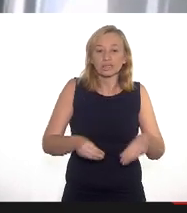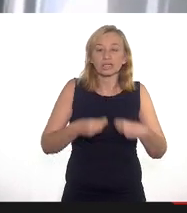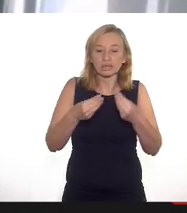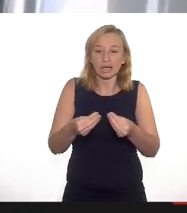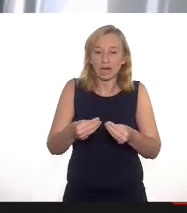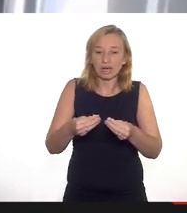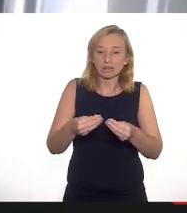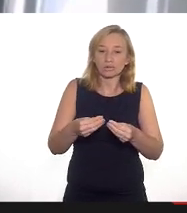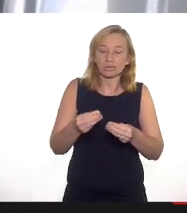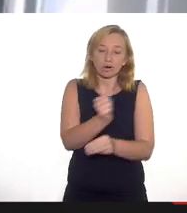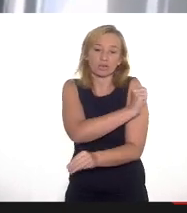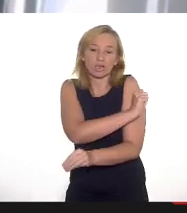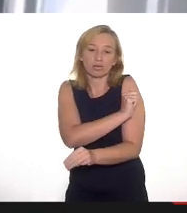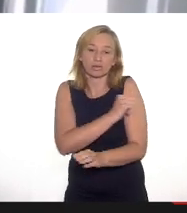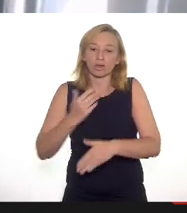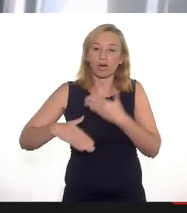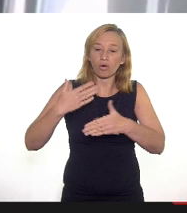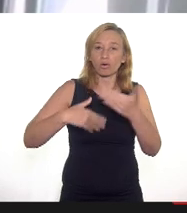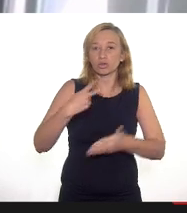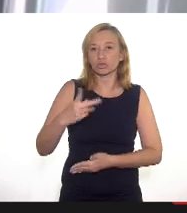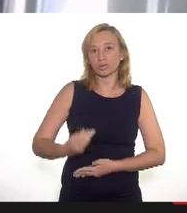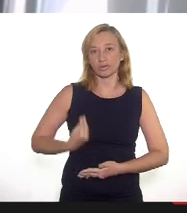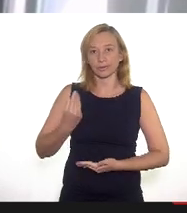ao longo do seu processo?